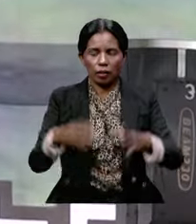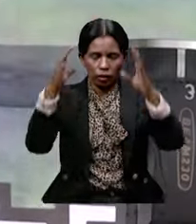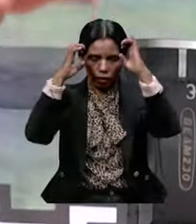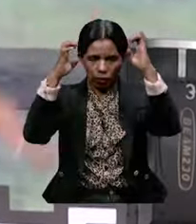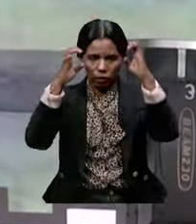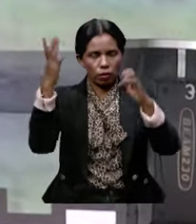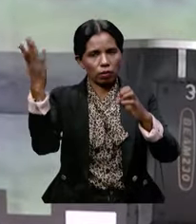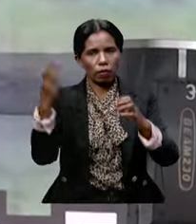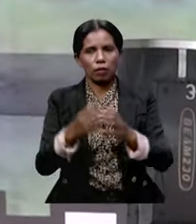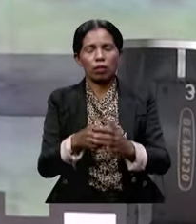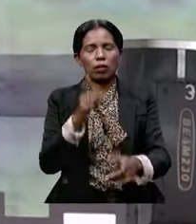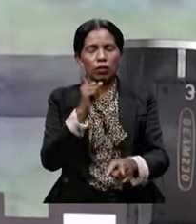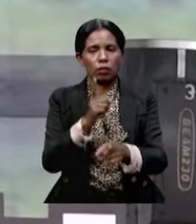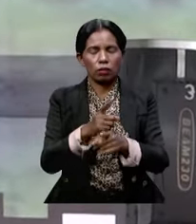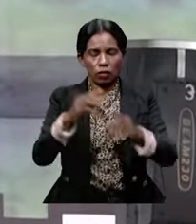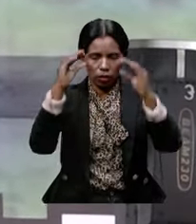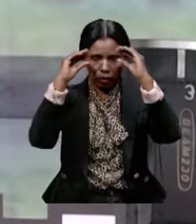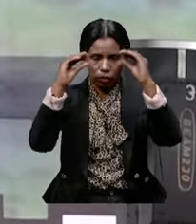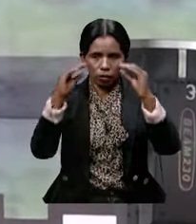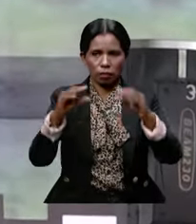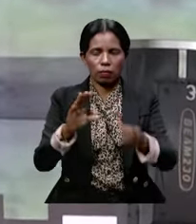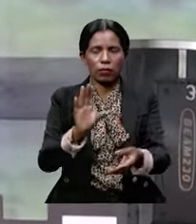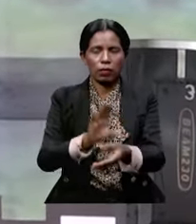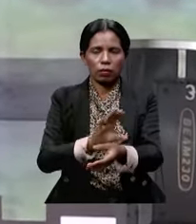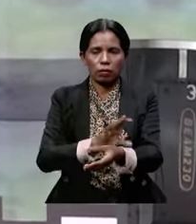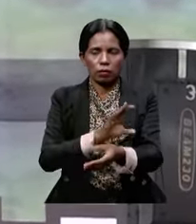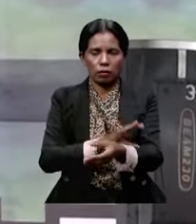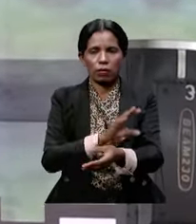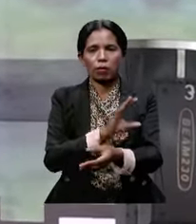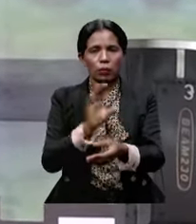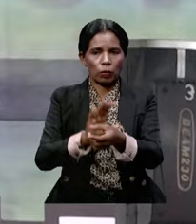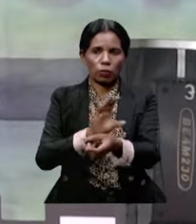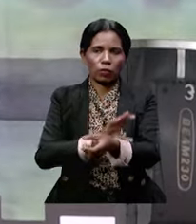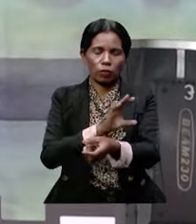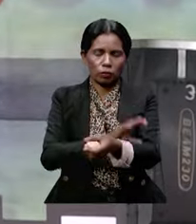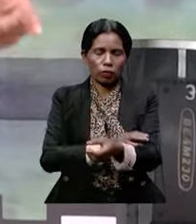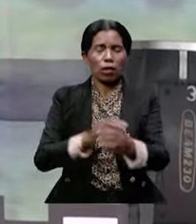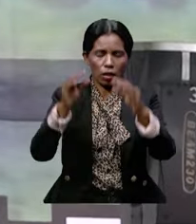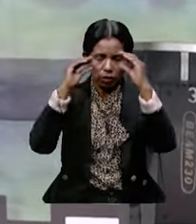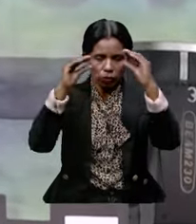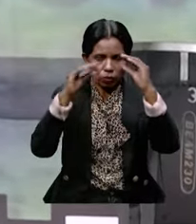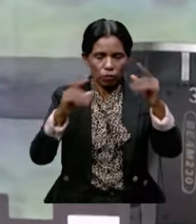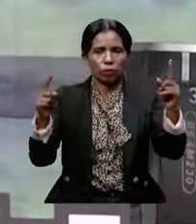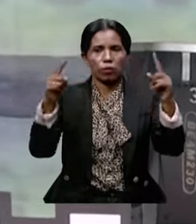bar, loja, educa de bar, laptop, laptop, laptop, laptop, educa mais bar e a